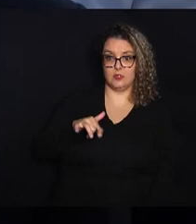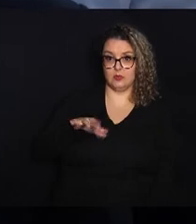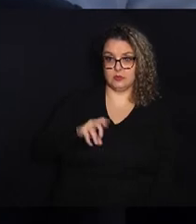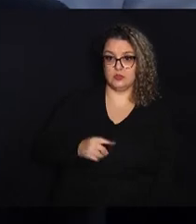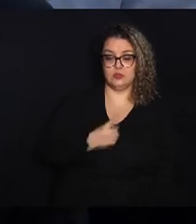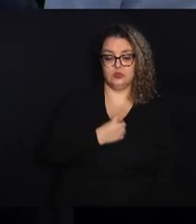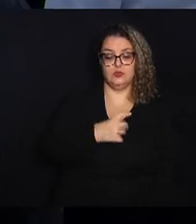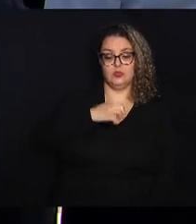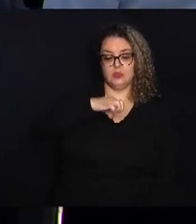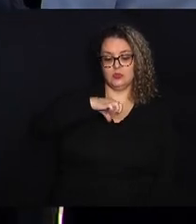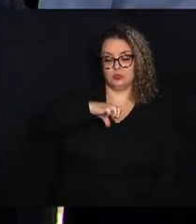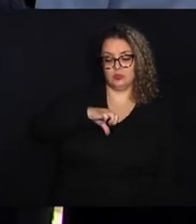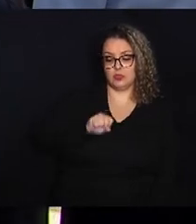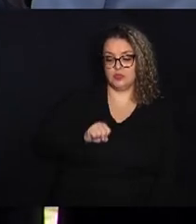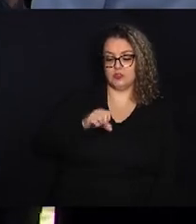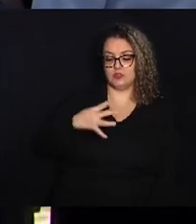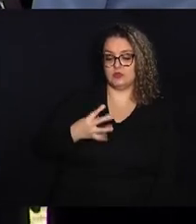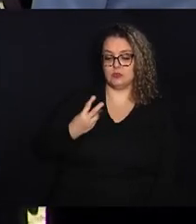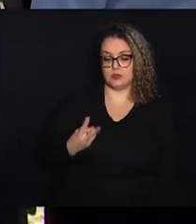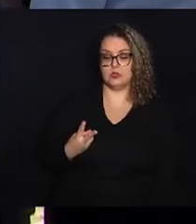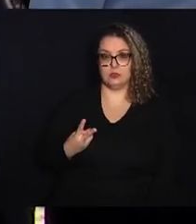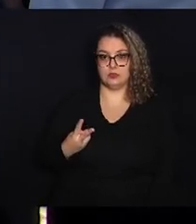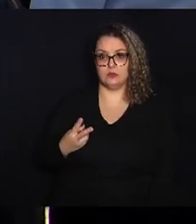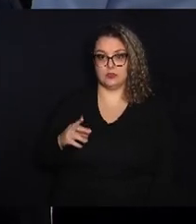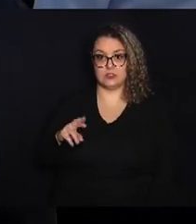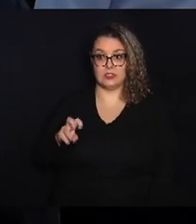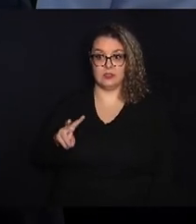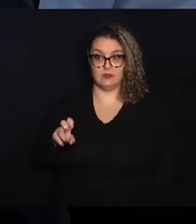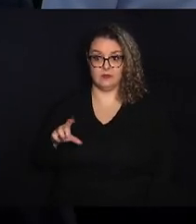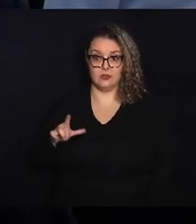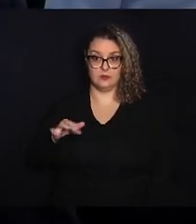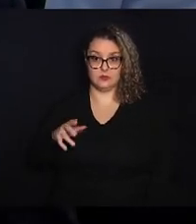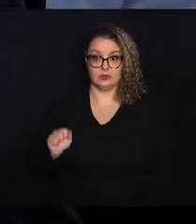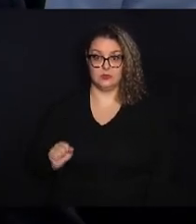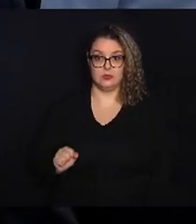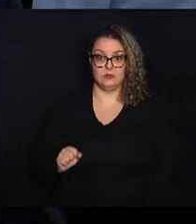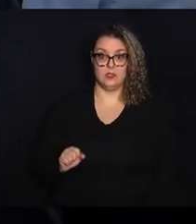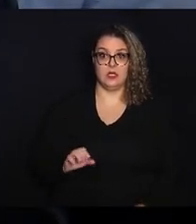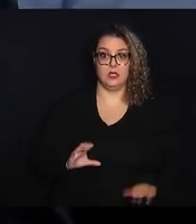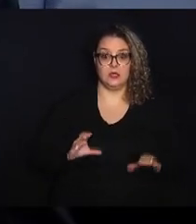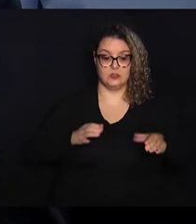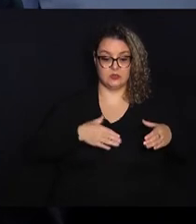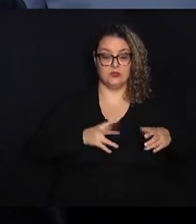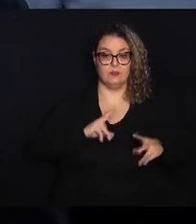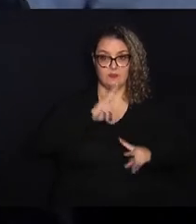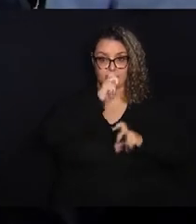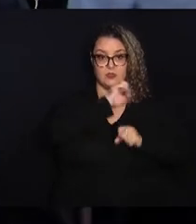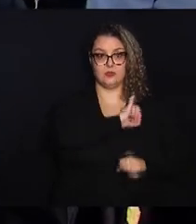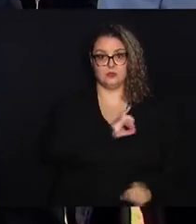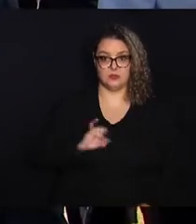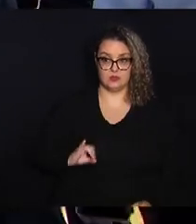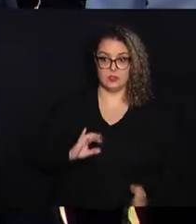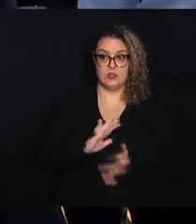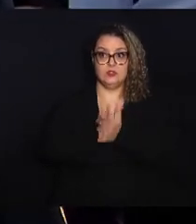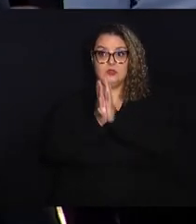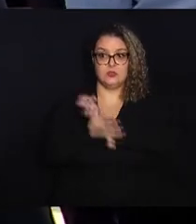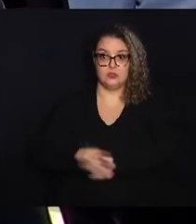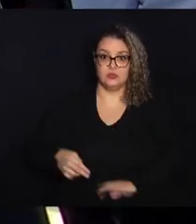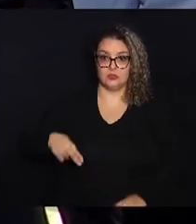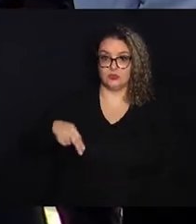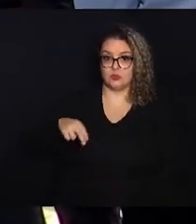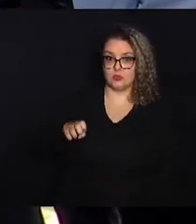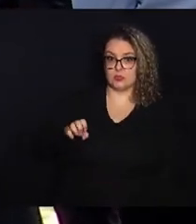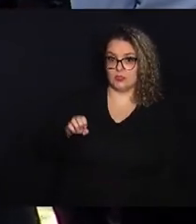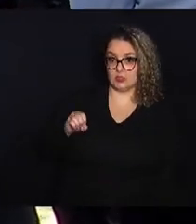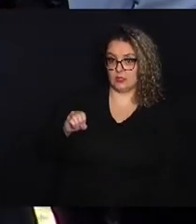de 1842, né, quando as forças imperiais dizimaram, né, os rebeldes liberais que resistiam e se